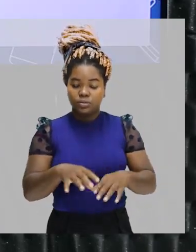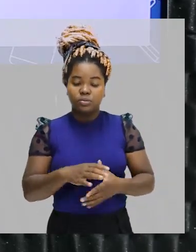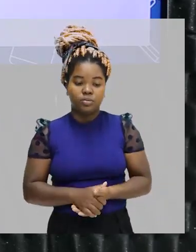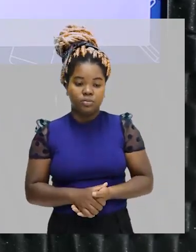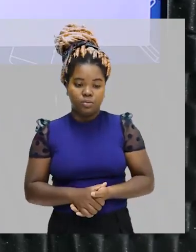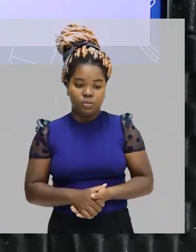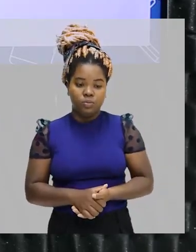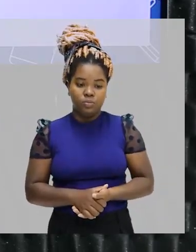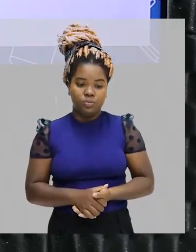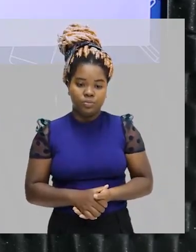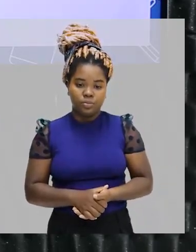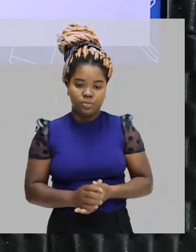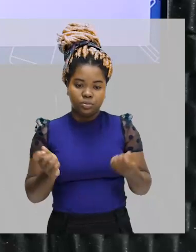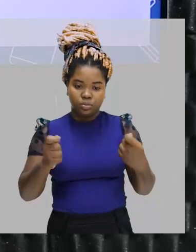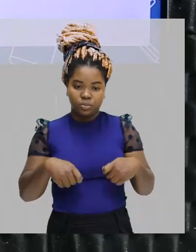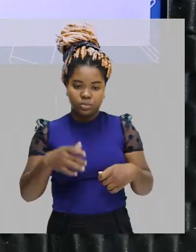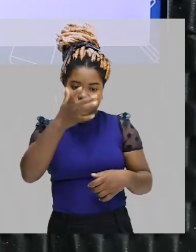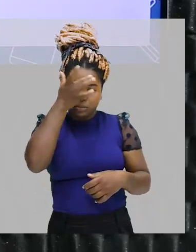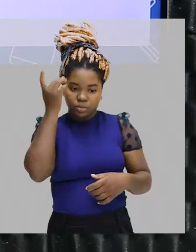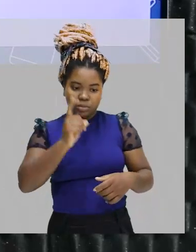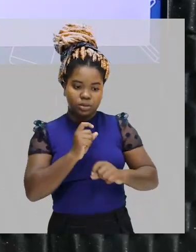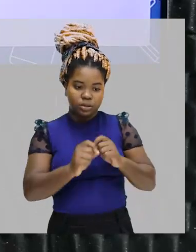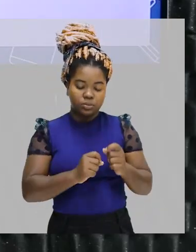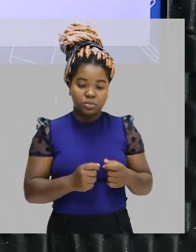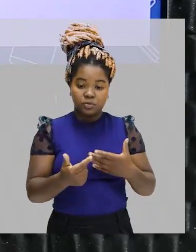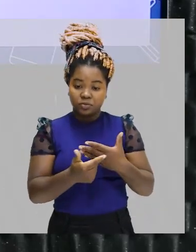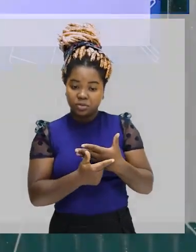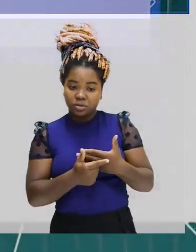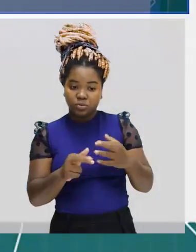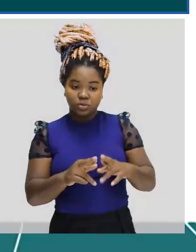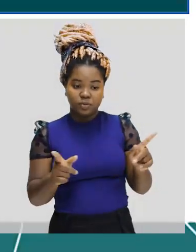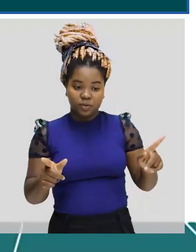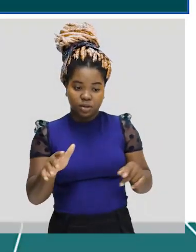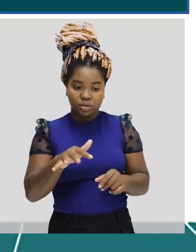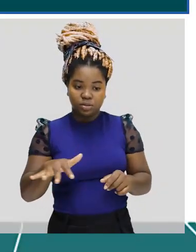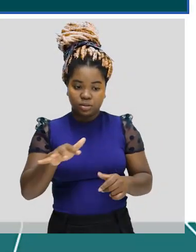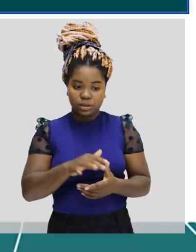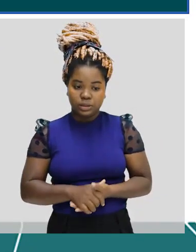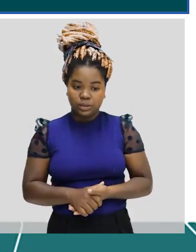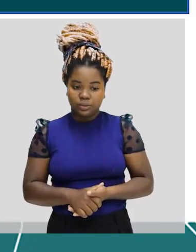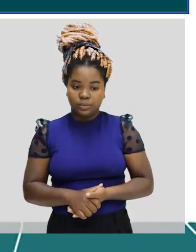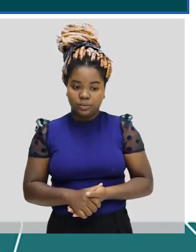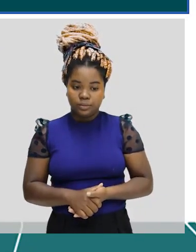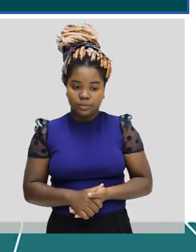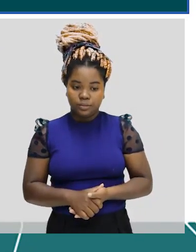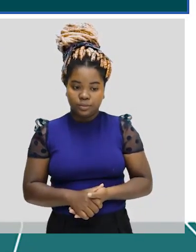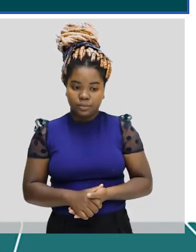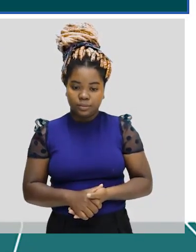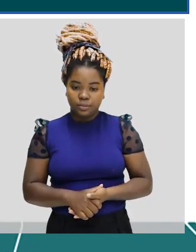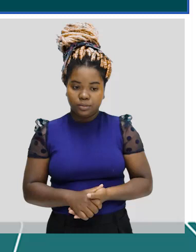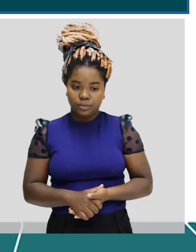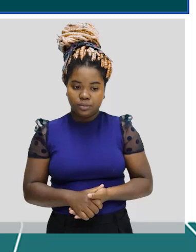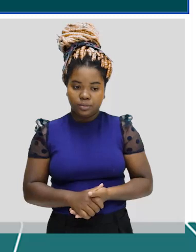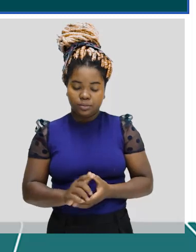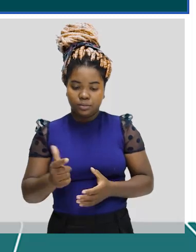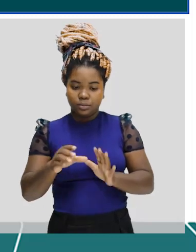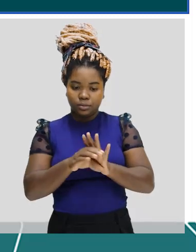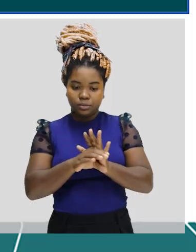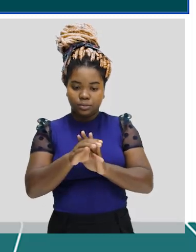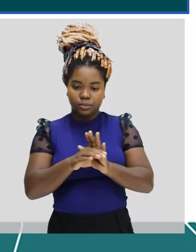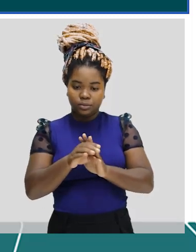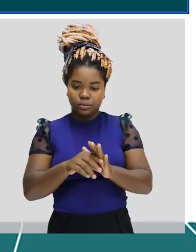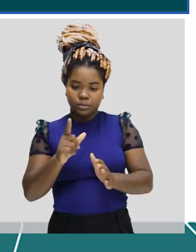pessoa desempenhe papéis diferentes nessa área. Outros conceitos que aparecem com grande frequência